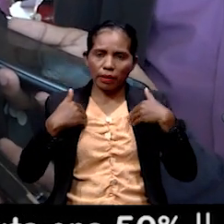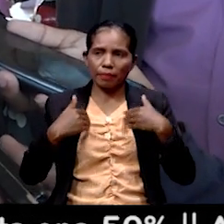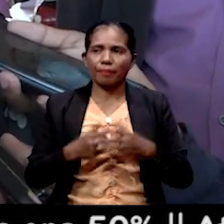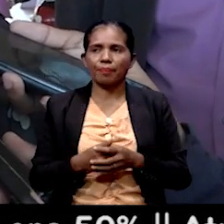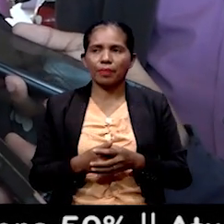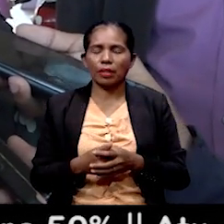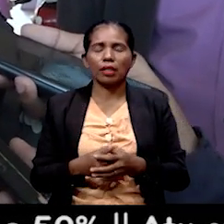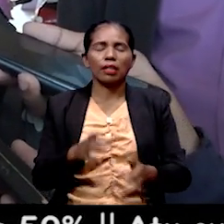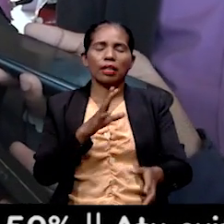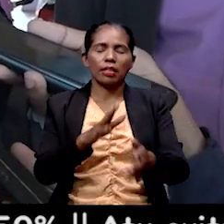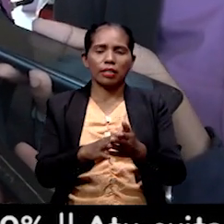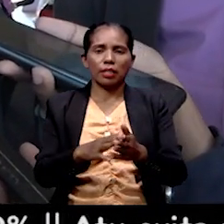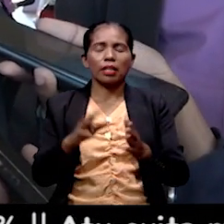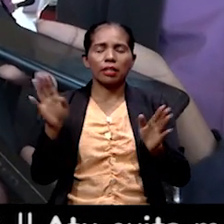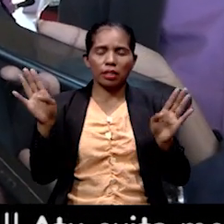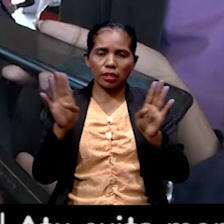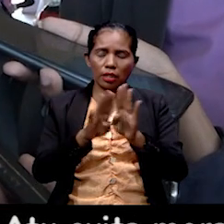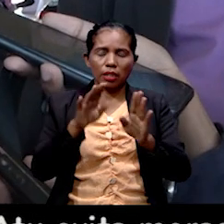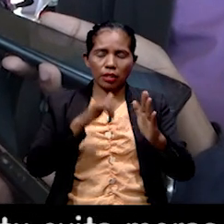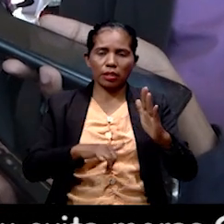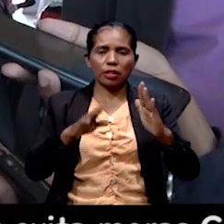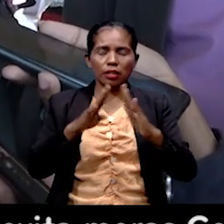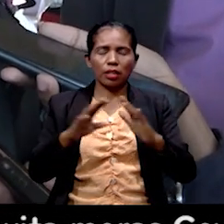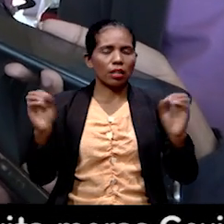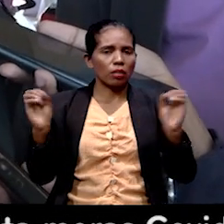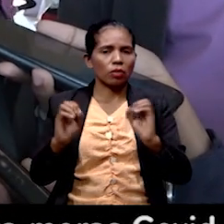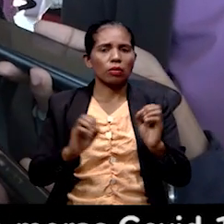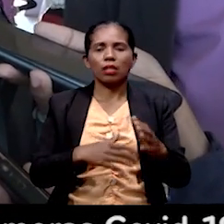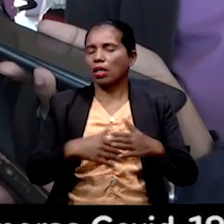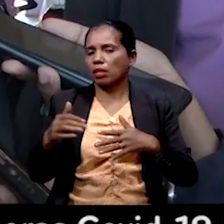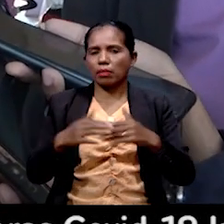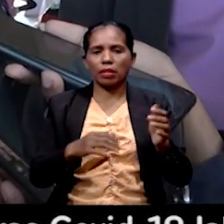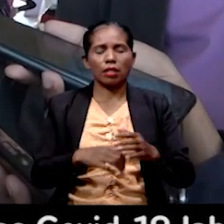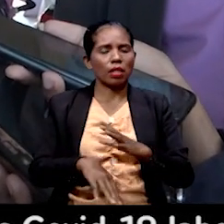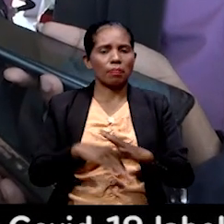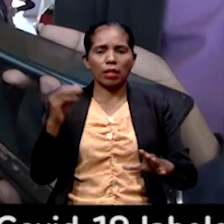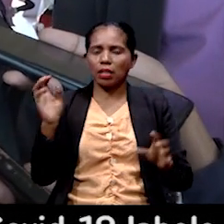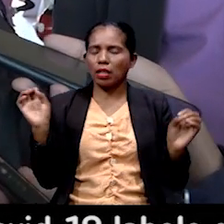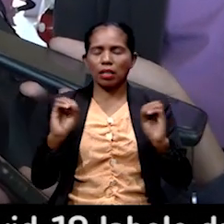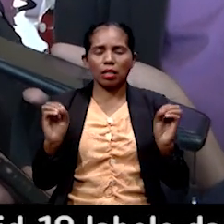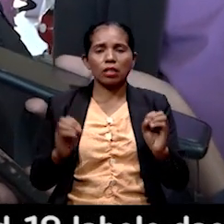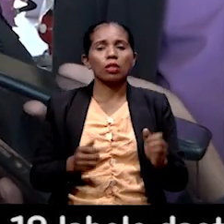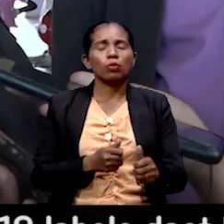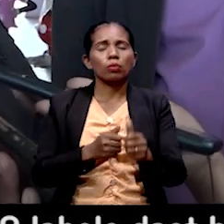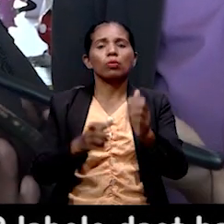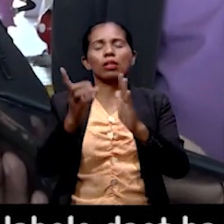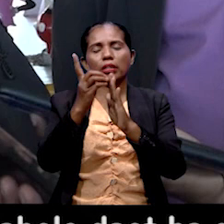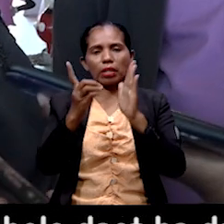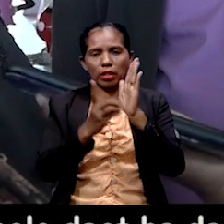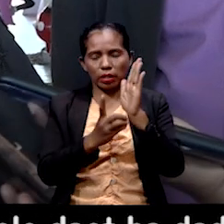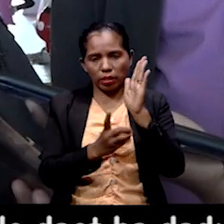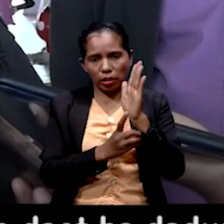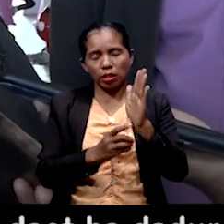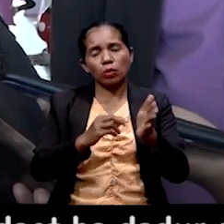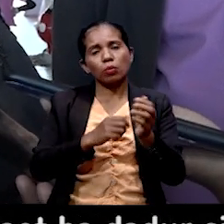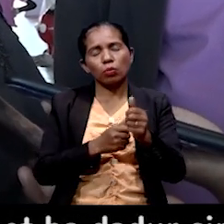ita dada confinamento obrigatório. Ida buat sini ita dada lah. Os nalan dada dit lah. Os aksai dit lah. Nih bazeya ba dados. Bazeya ba número nih